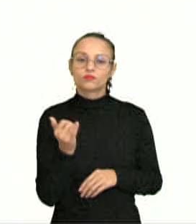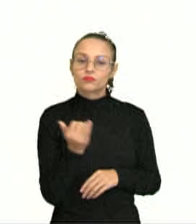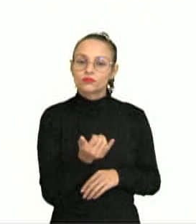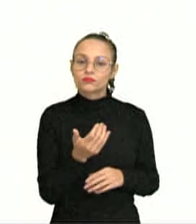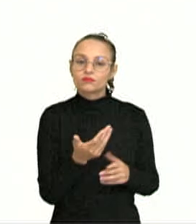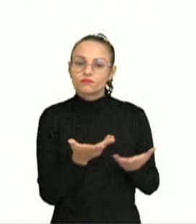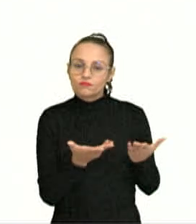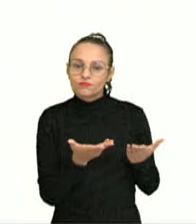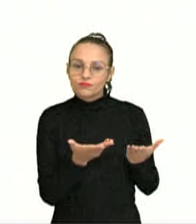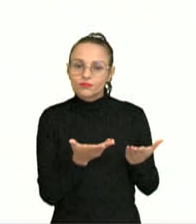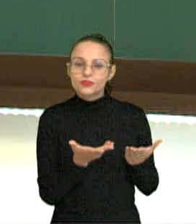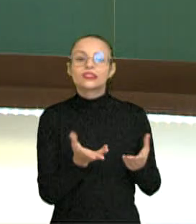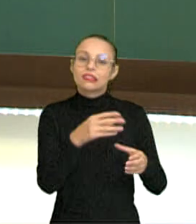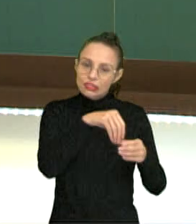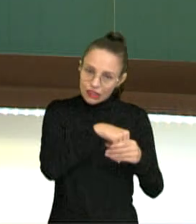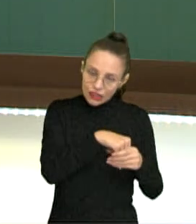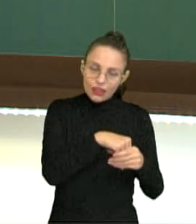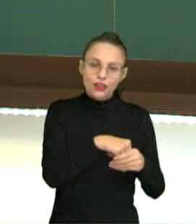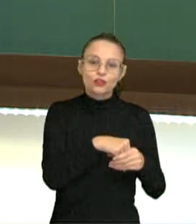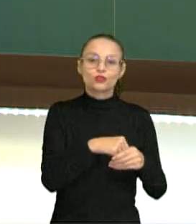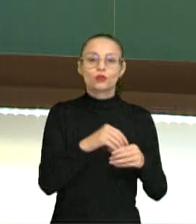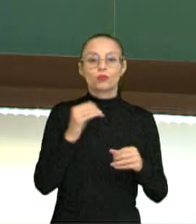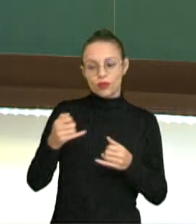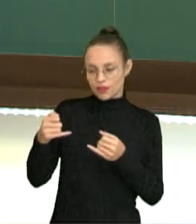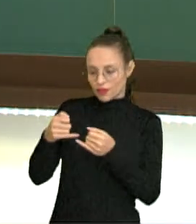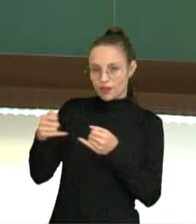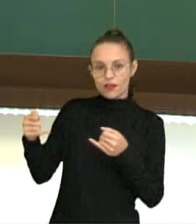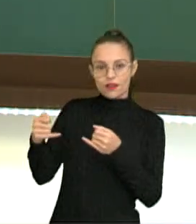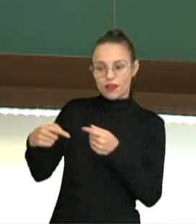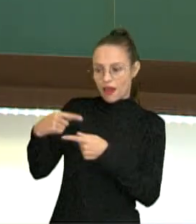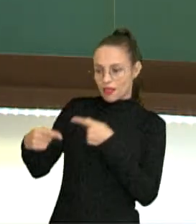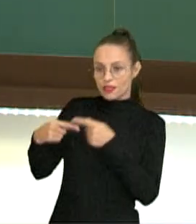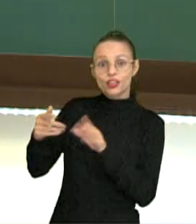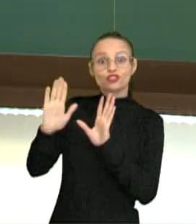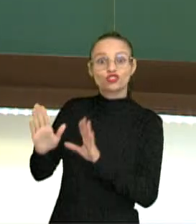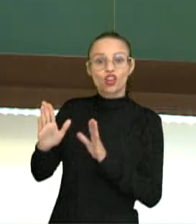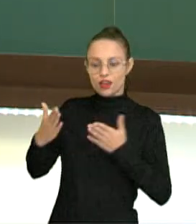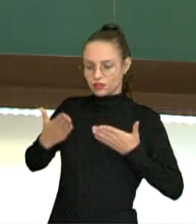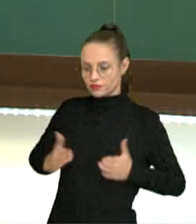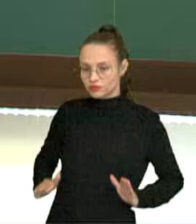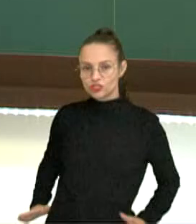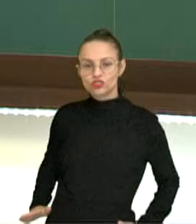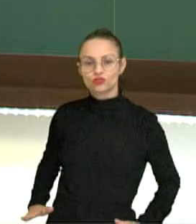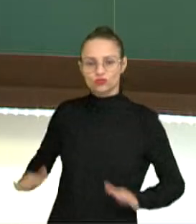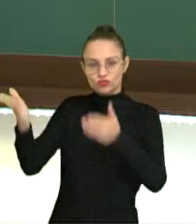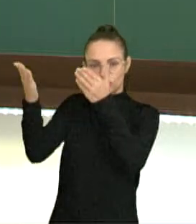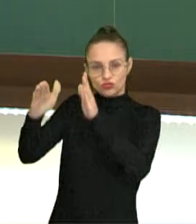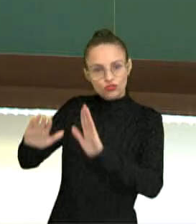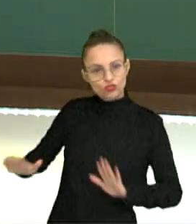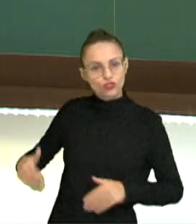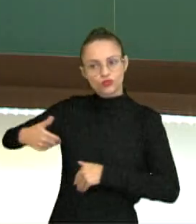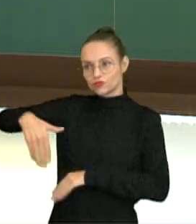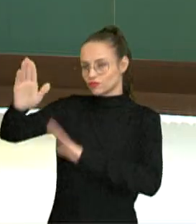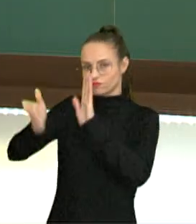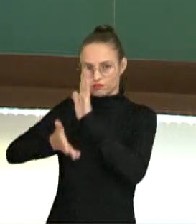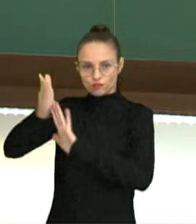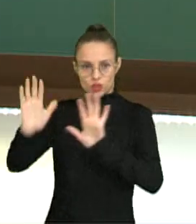estavam no balaio, porque a linha já estava no vestido da baronesa e foi ao